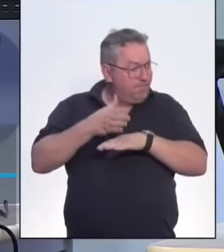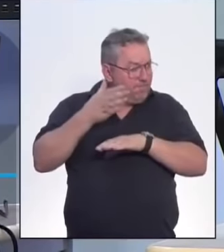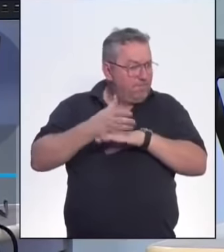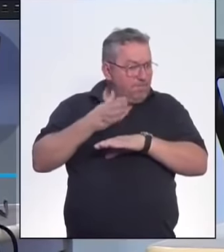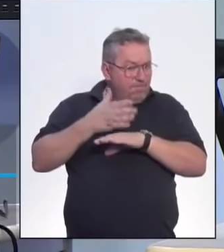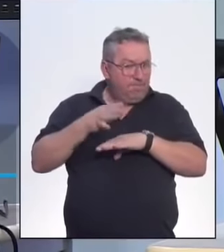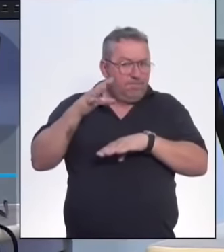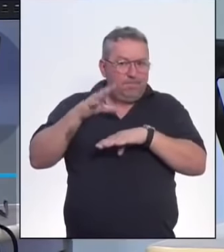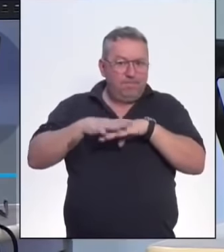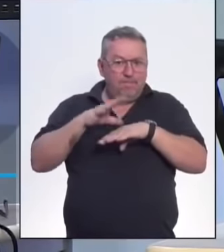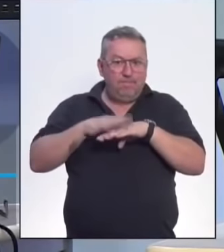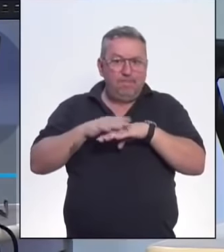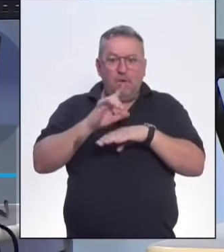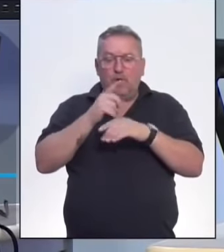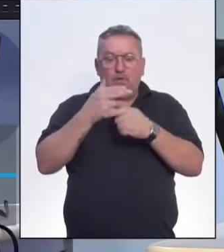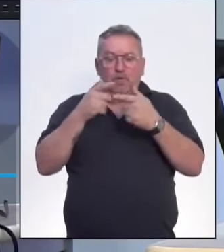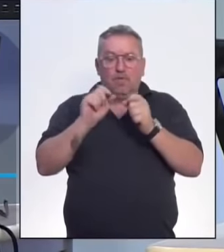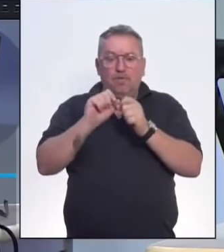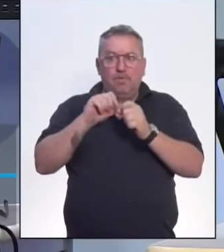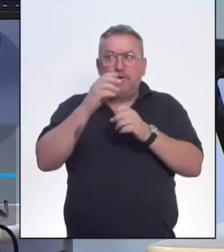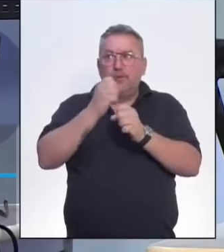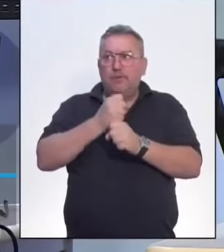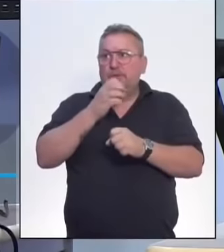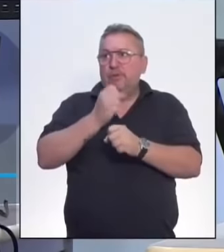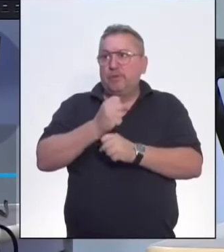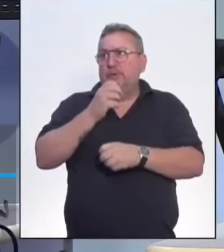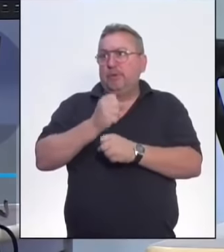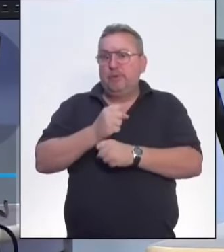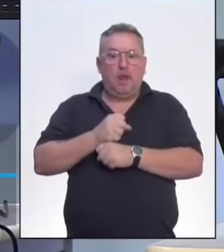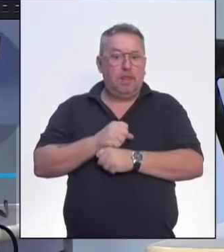vocês, matemática não é só essa coisa de ficar fazendo cálculos